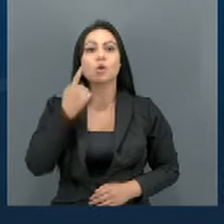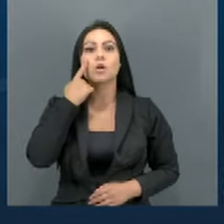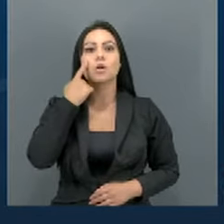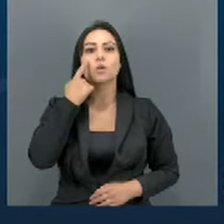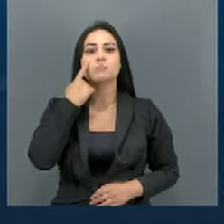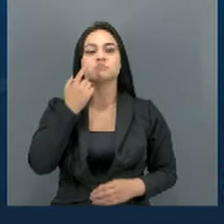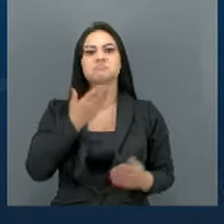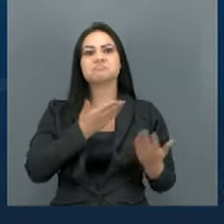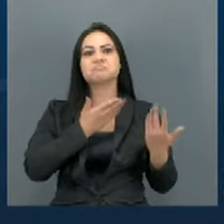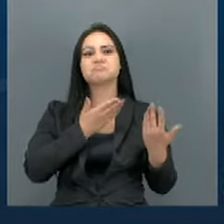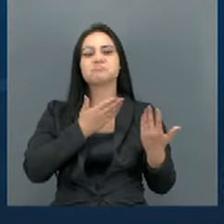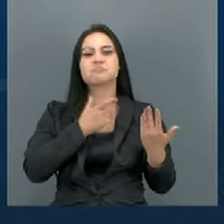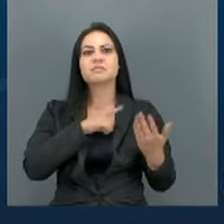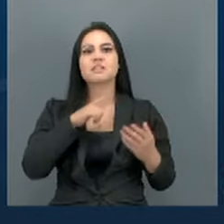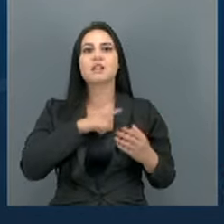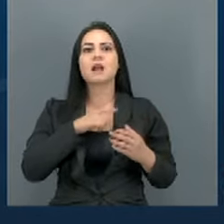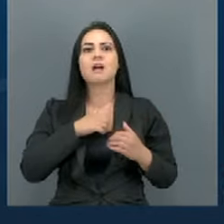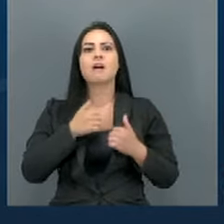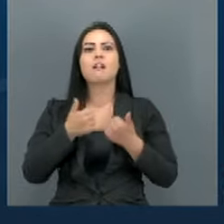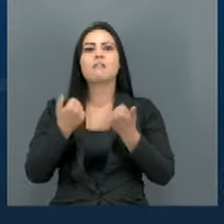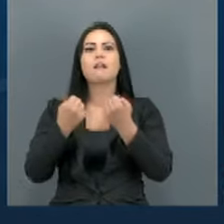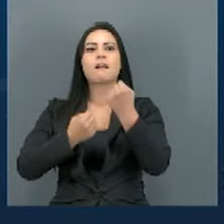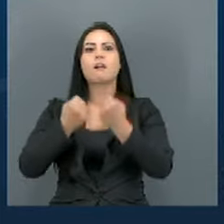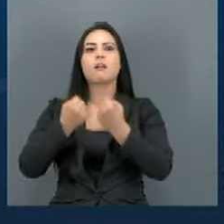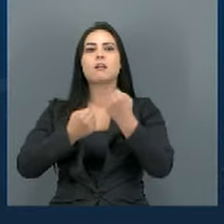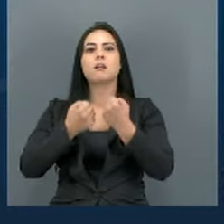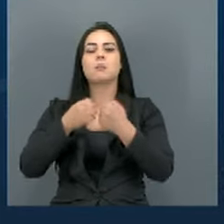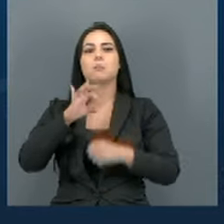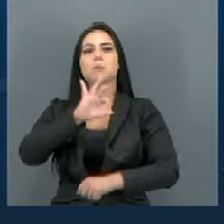Olha os filhos que estão passando.